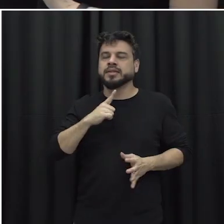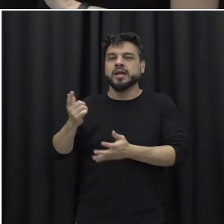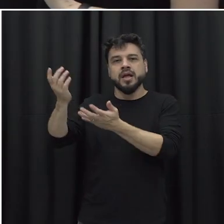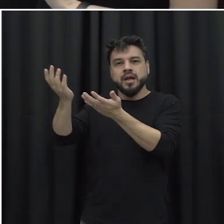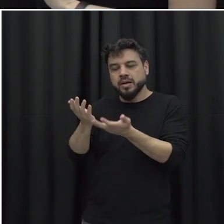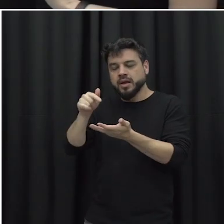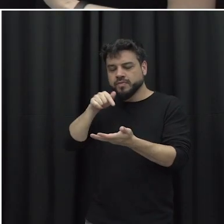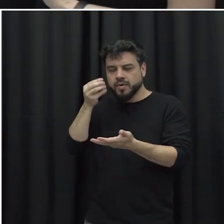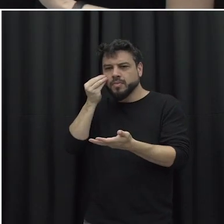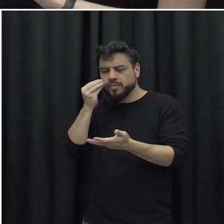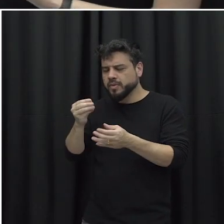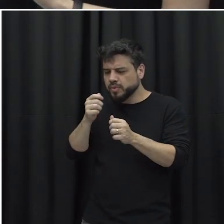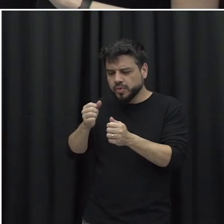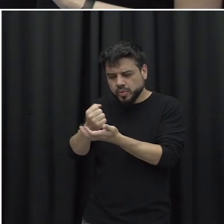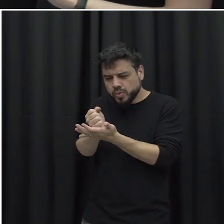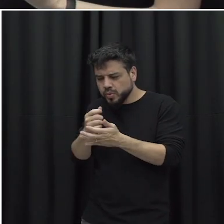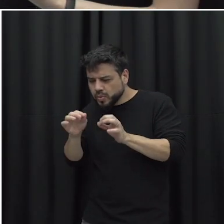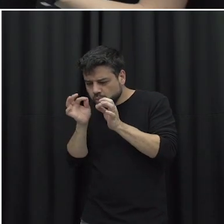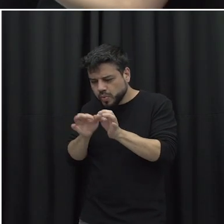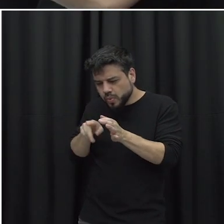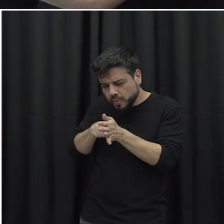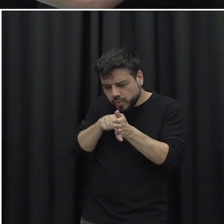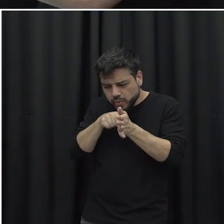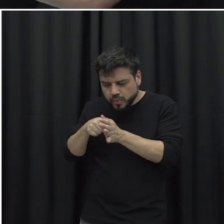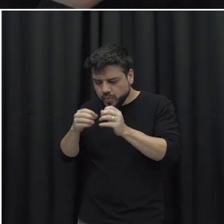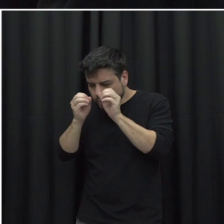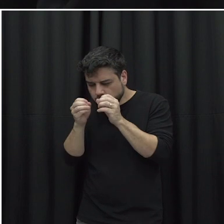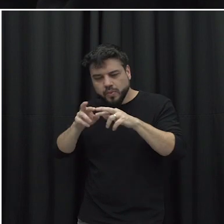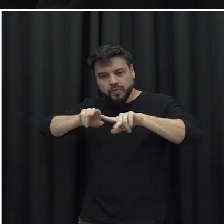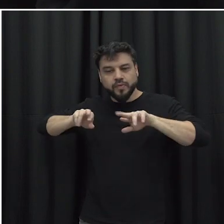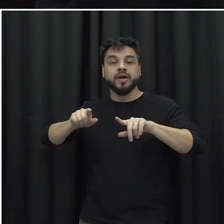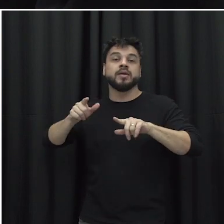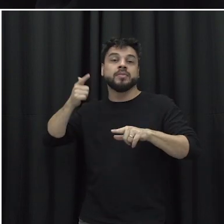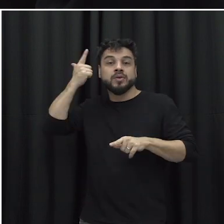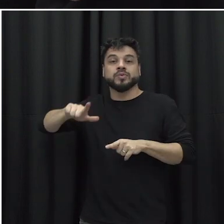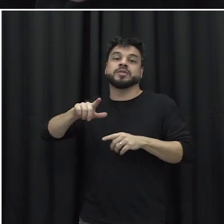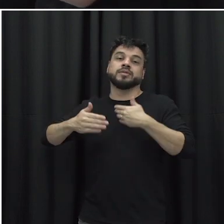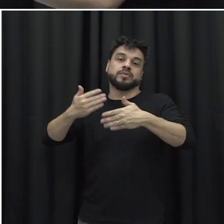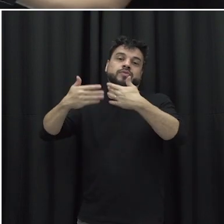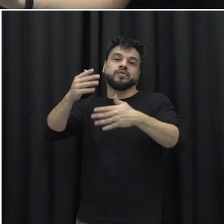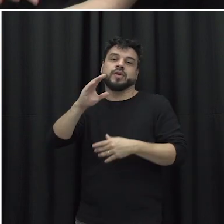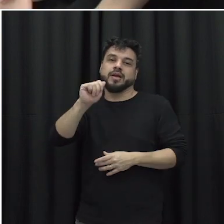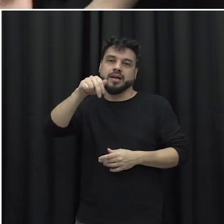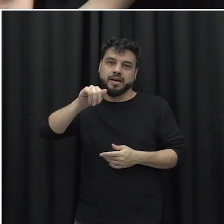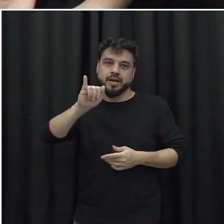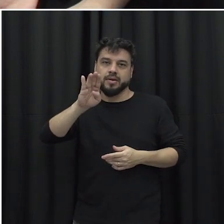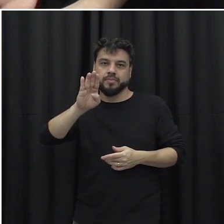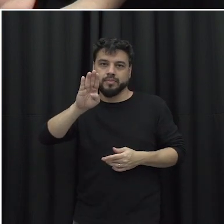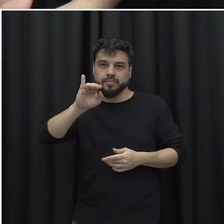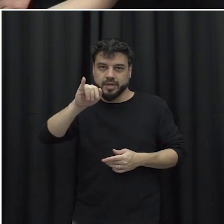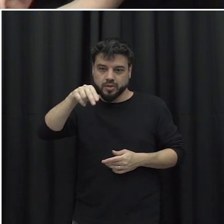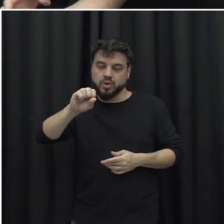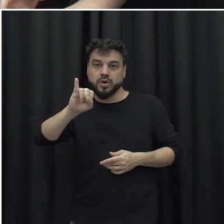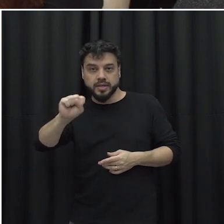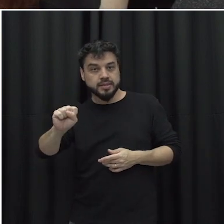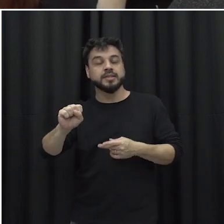para fazer a pesquisa, né? E aí a gente fica submisso tanto a essas legislações específicas para os canabinoides, quanto também para de medicamentos controlados,